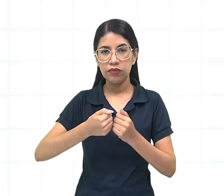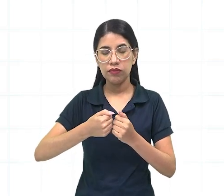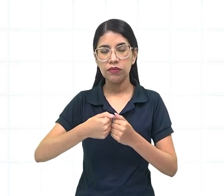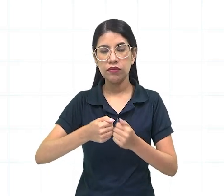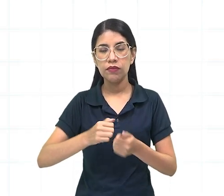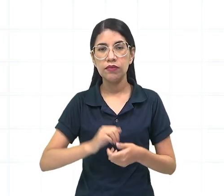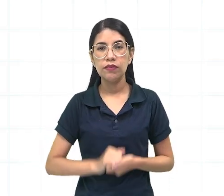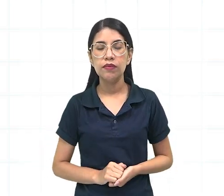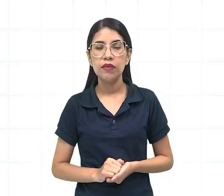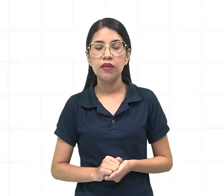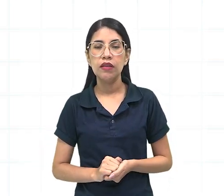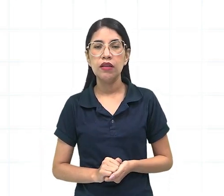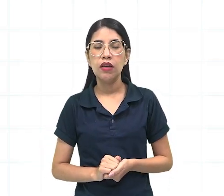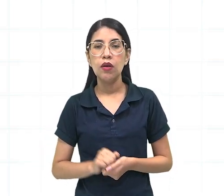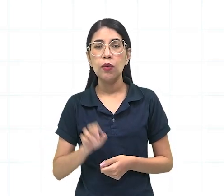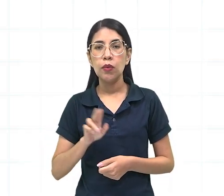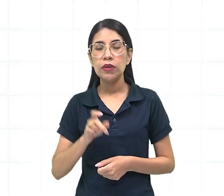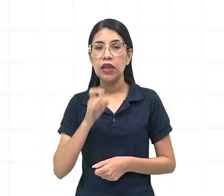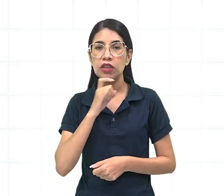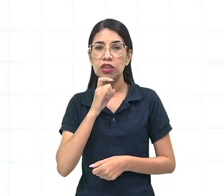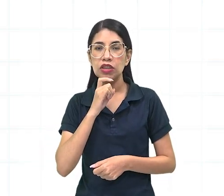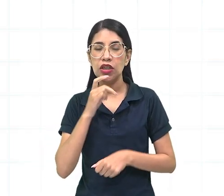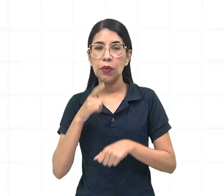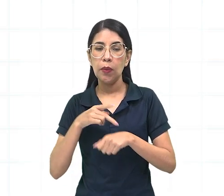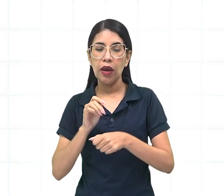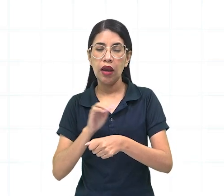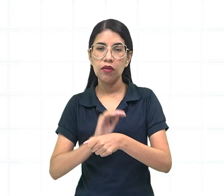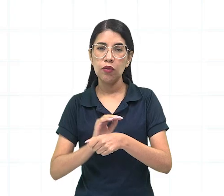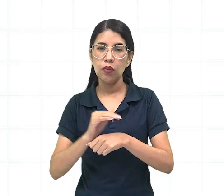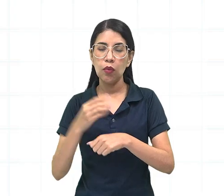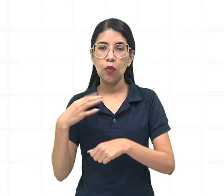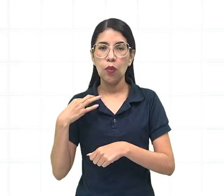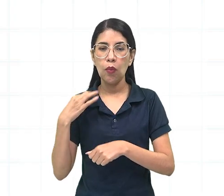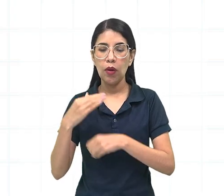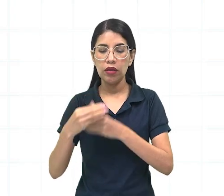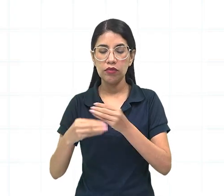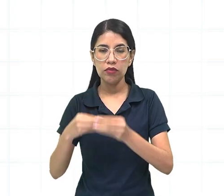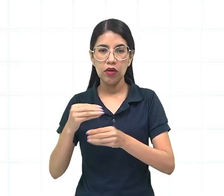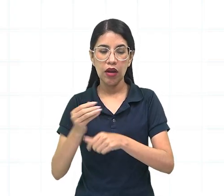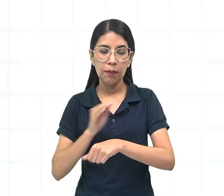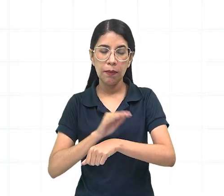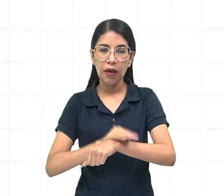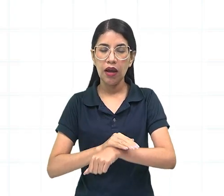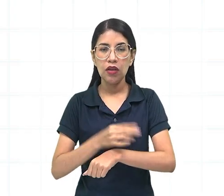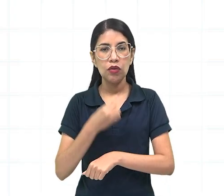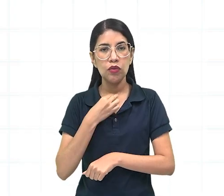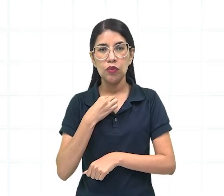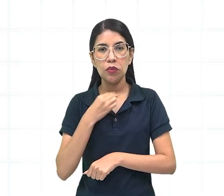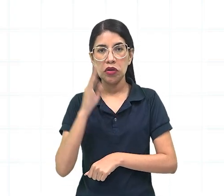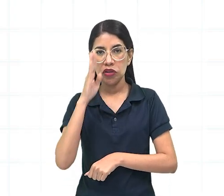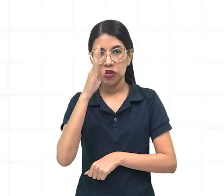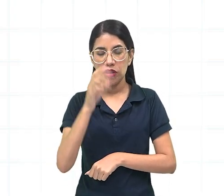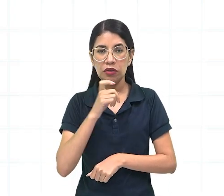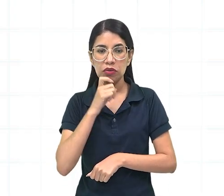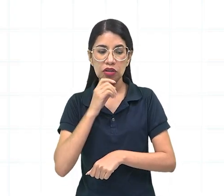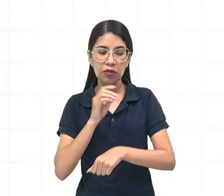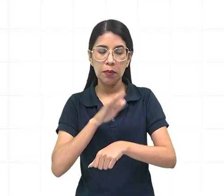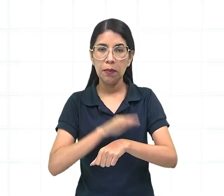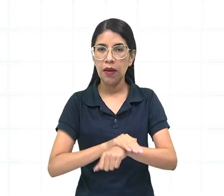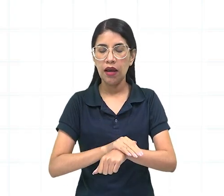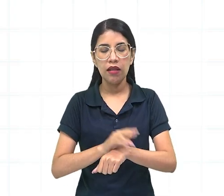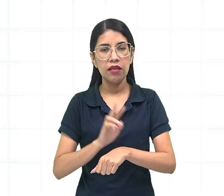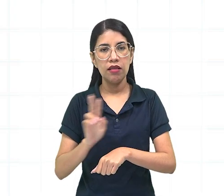lesionada, aplicar gelo envolto em um pano, tá? Não vão colocar o gelo direto na pele da pessoa, coloca